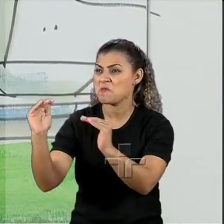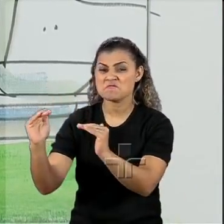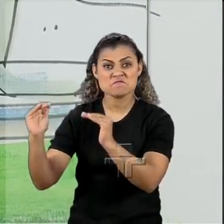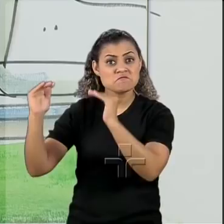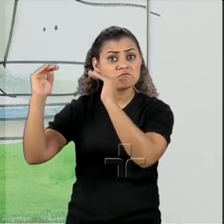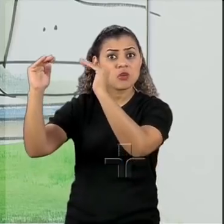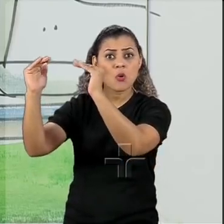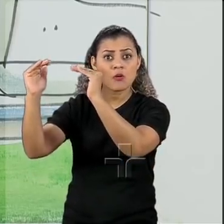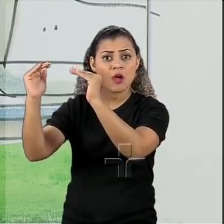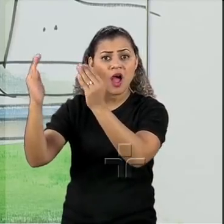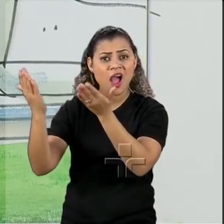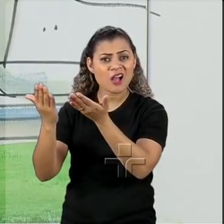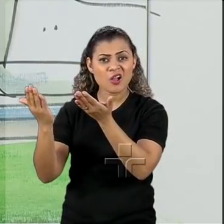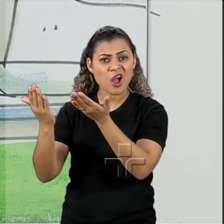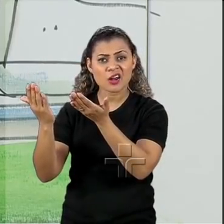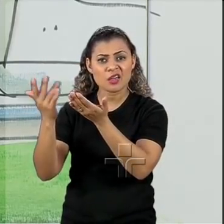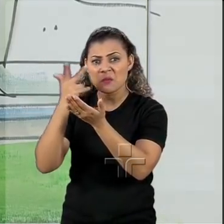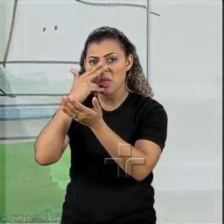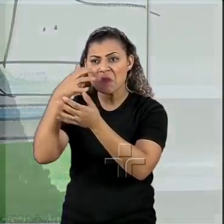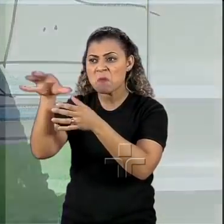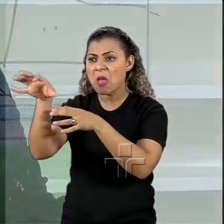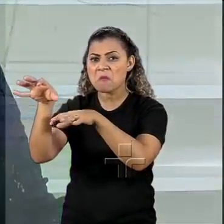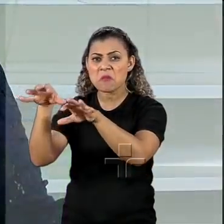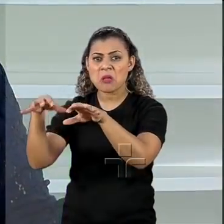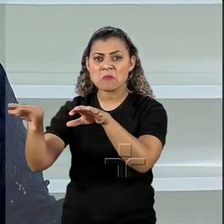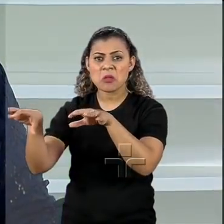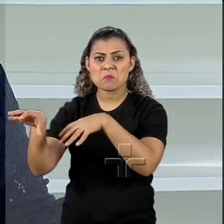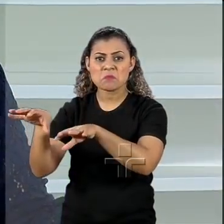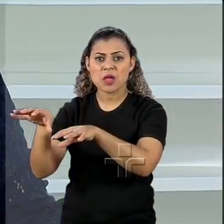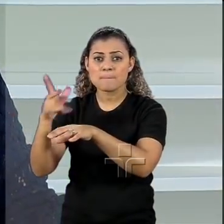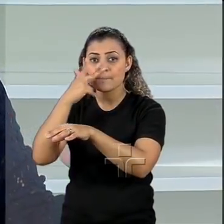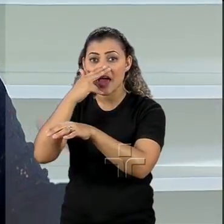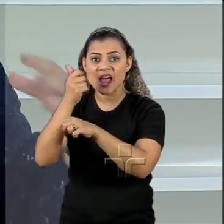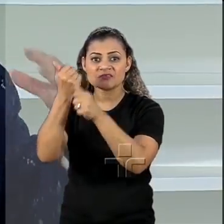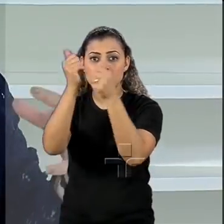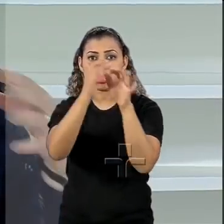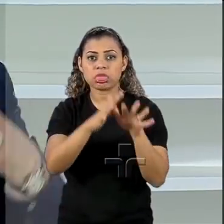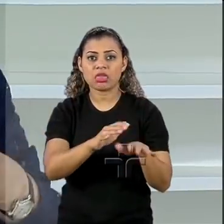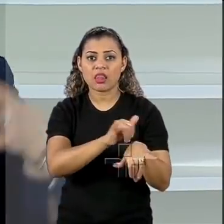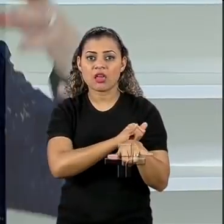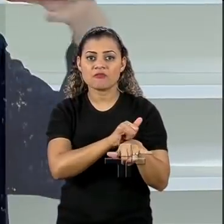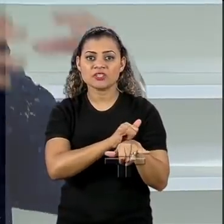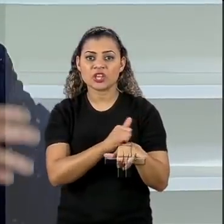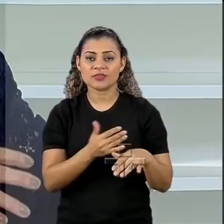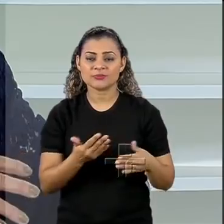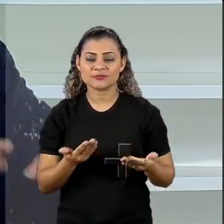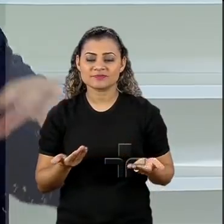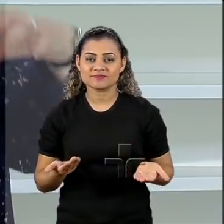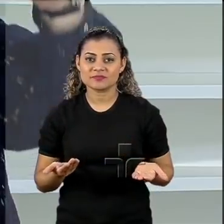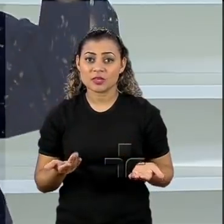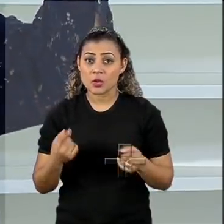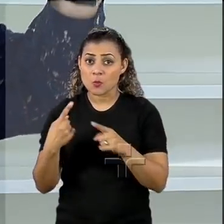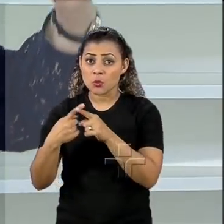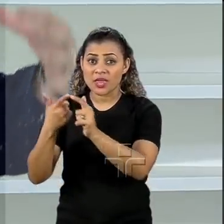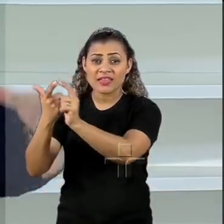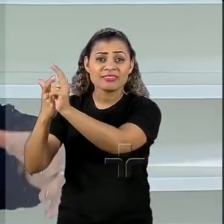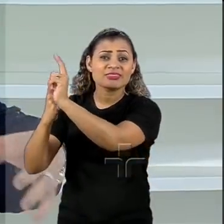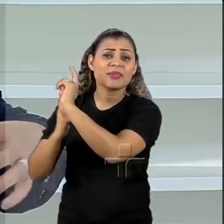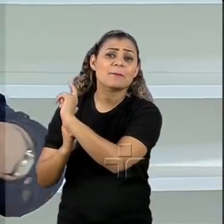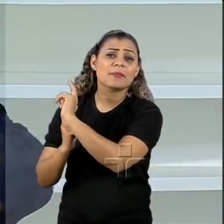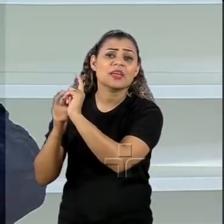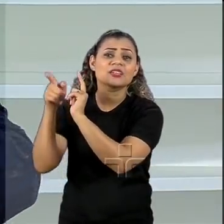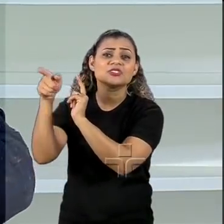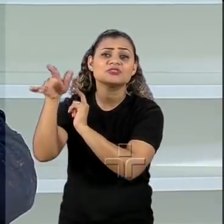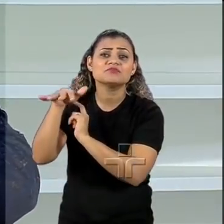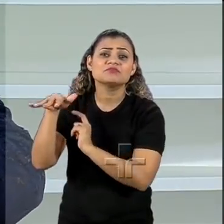está desestabilizando a Operação Lava Jato, né? Aquilo que depende dele, ele está fazendo